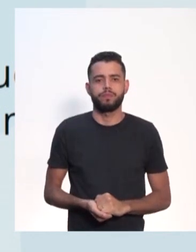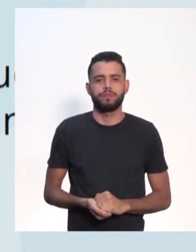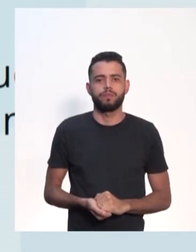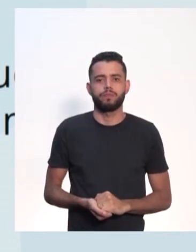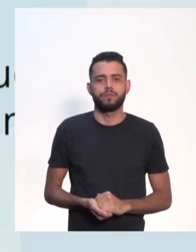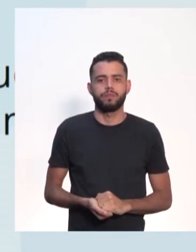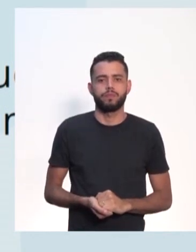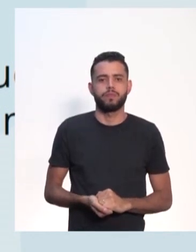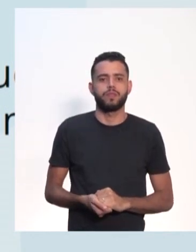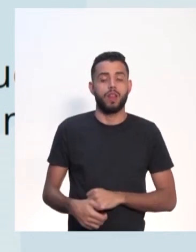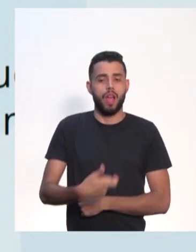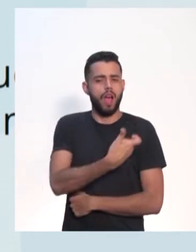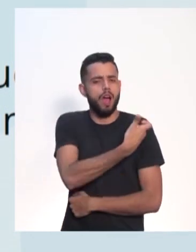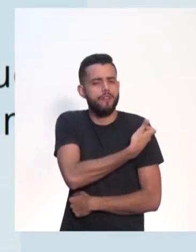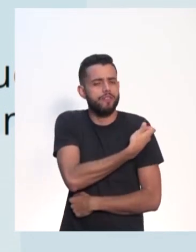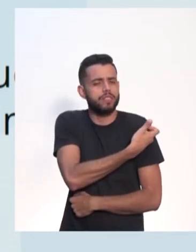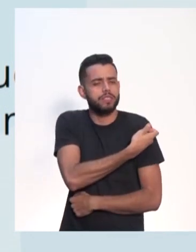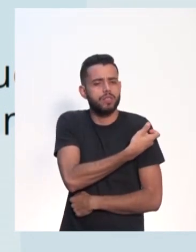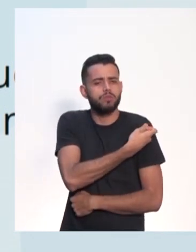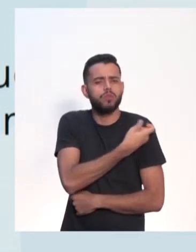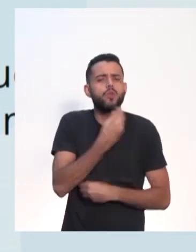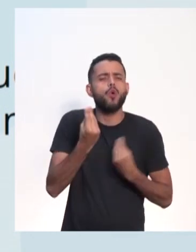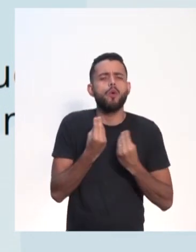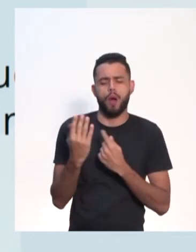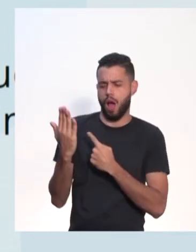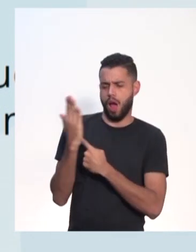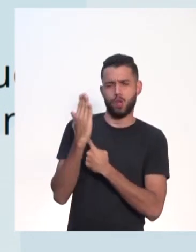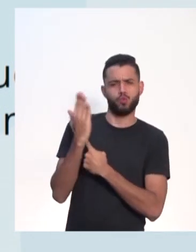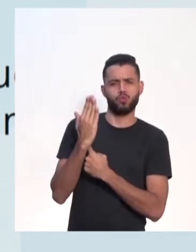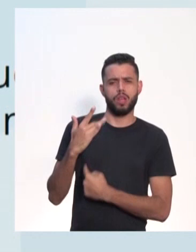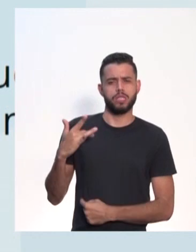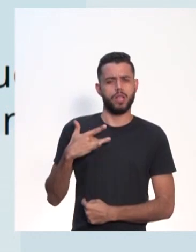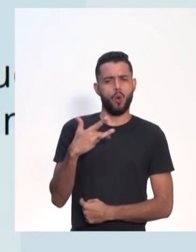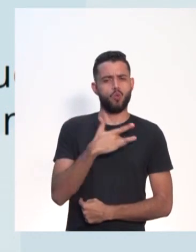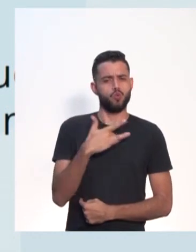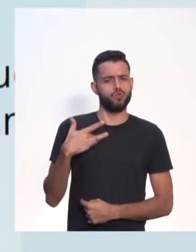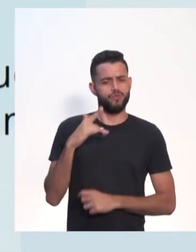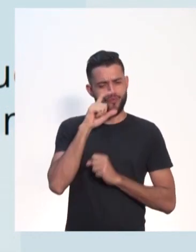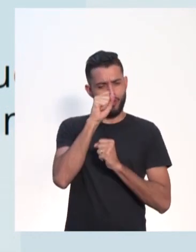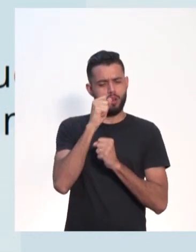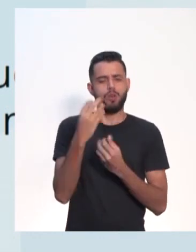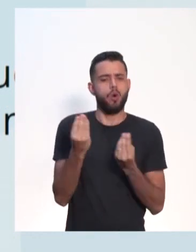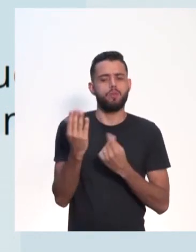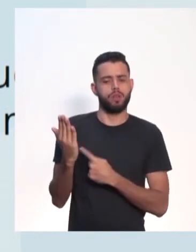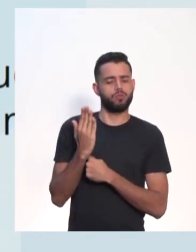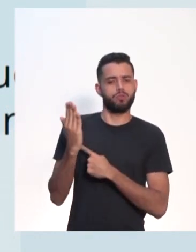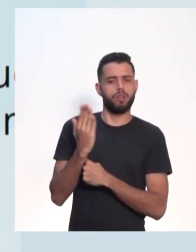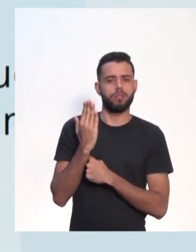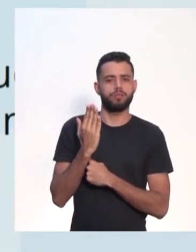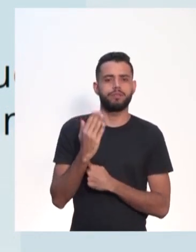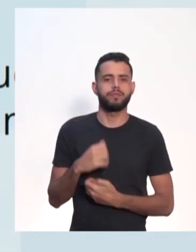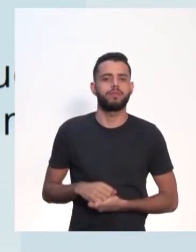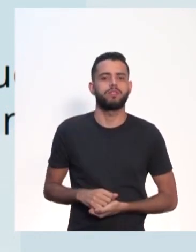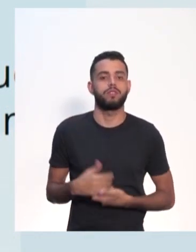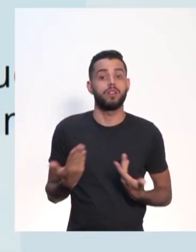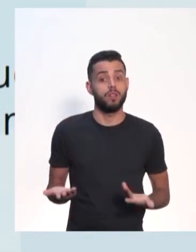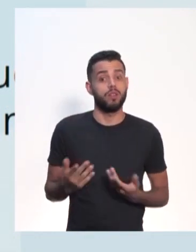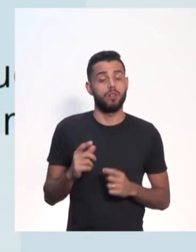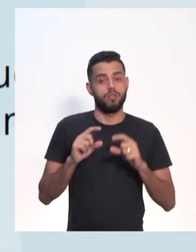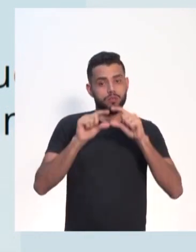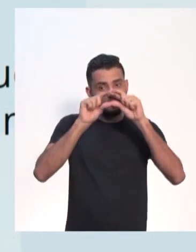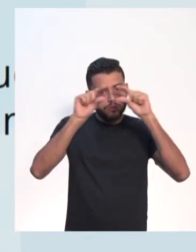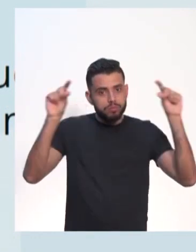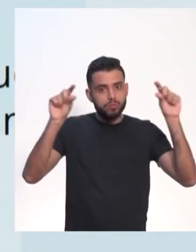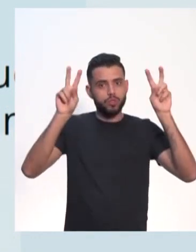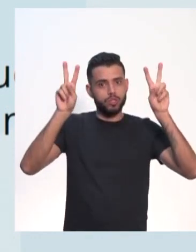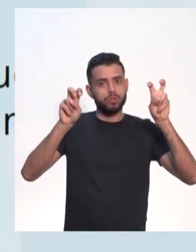vacinação ajuda nosso sistema imunológico? A partir do título, eu já tenho uma ideia do que vai ser trabalhado nesse